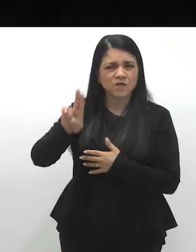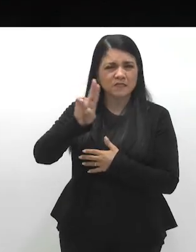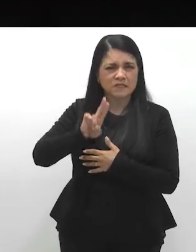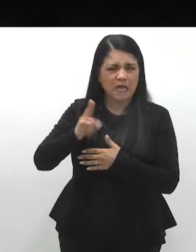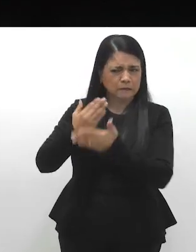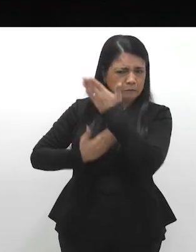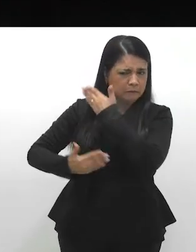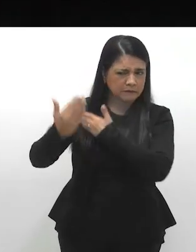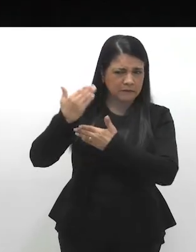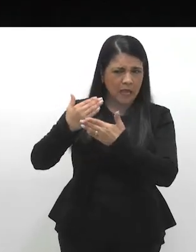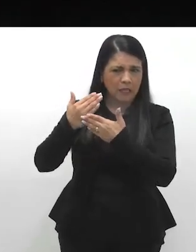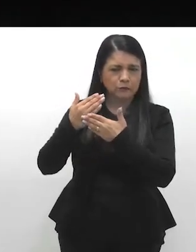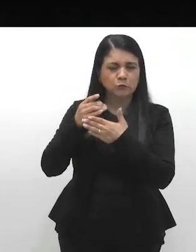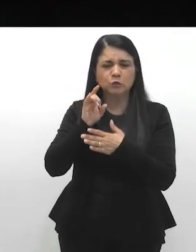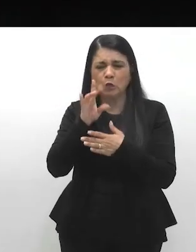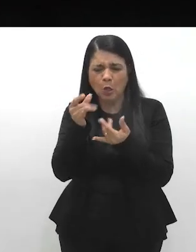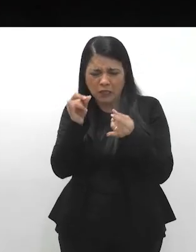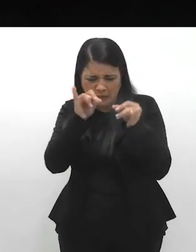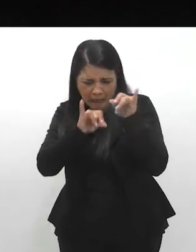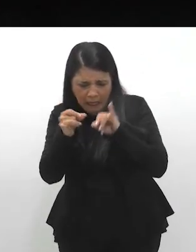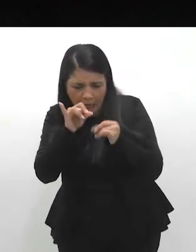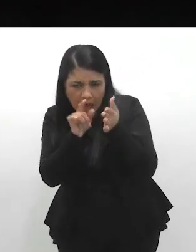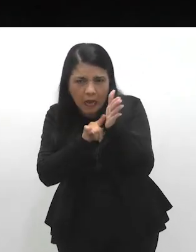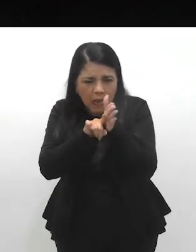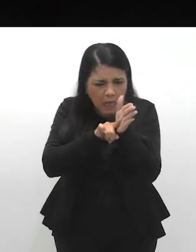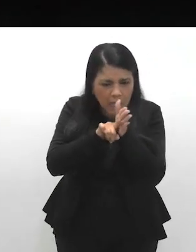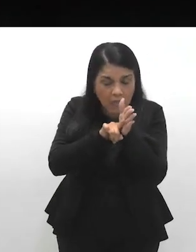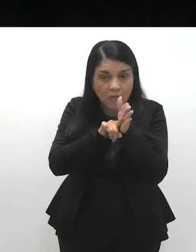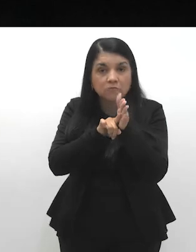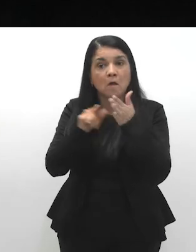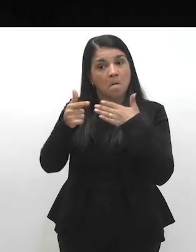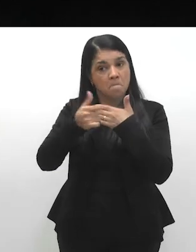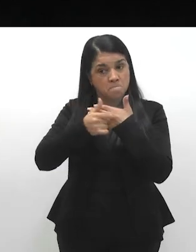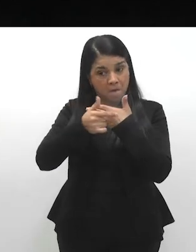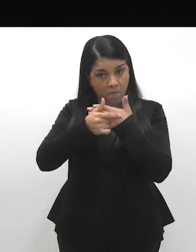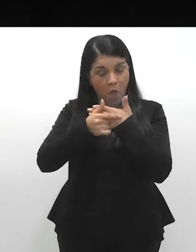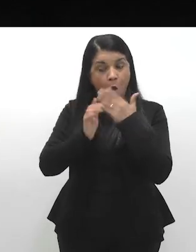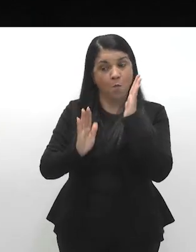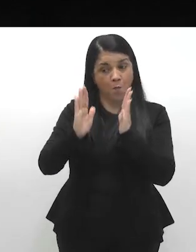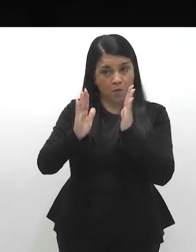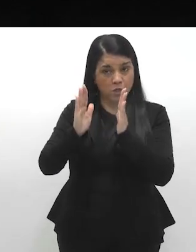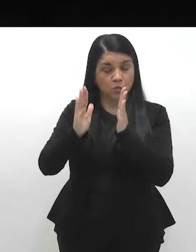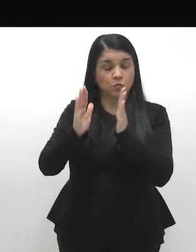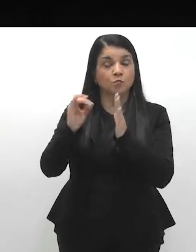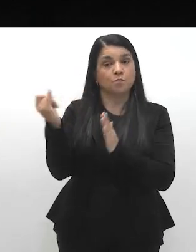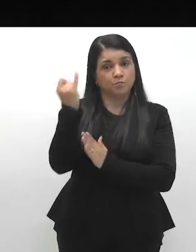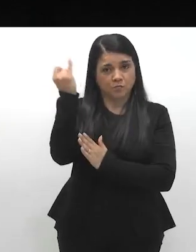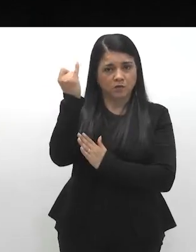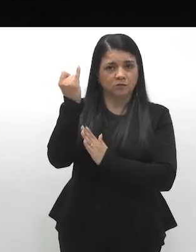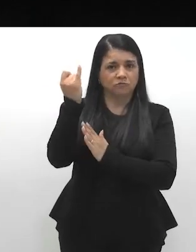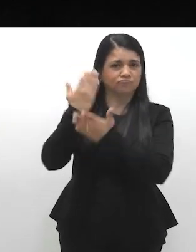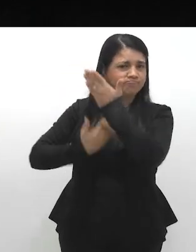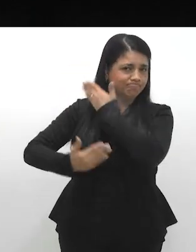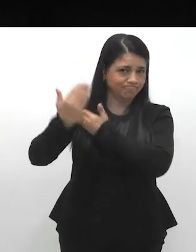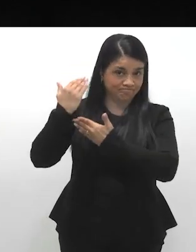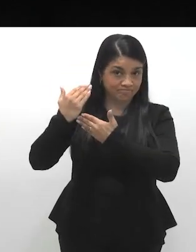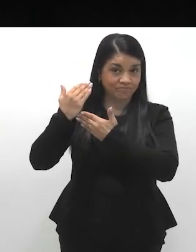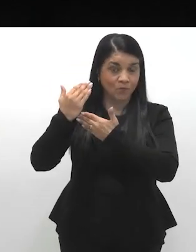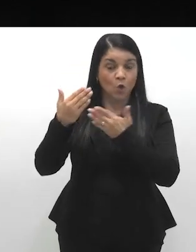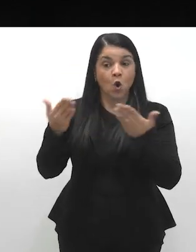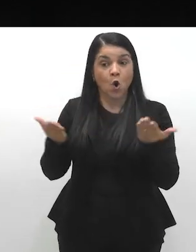da universidade que só ficava no laboratório pesquisando e que teve o seu papel importante naquele